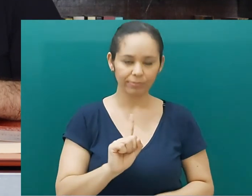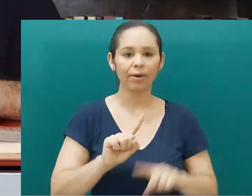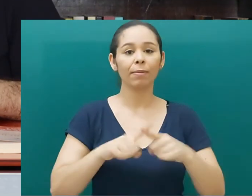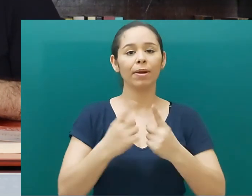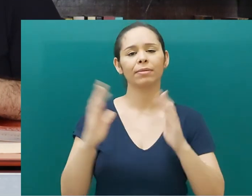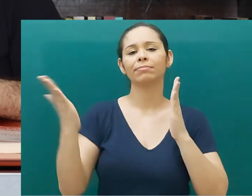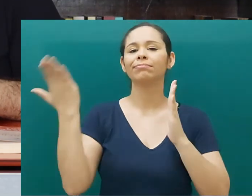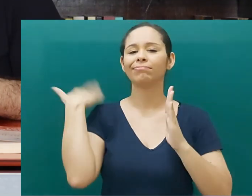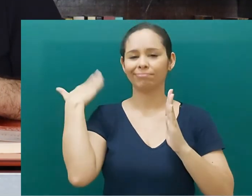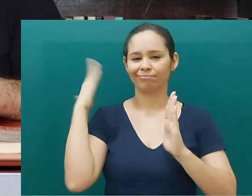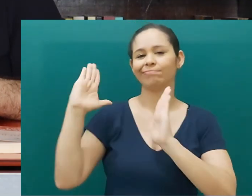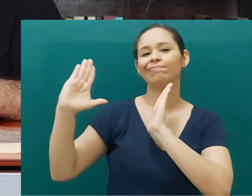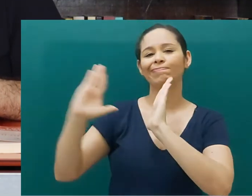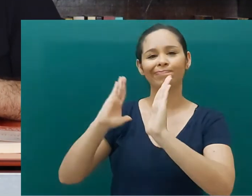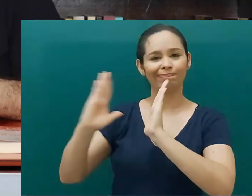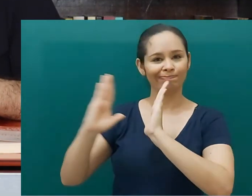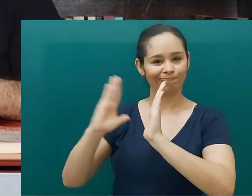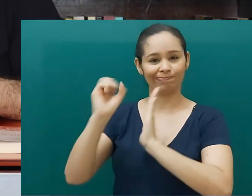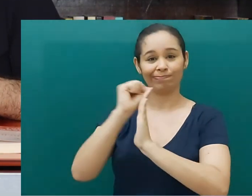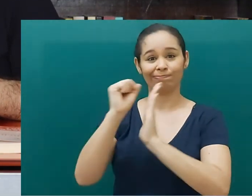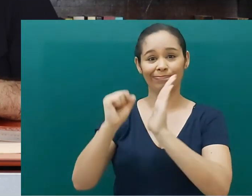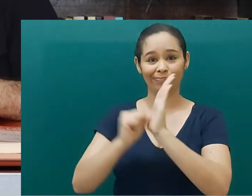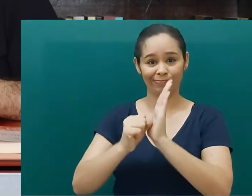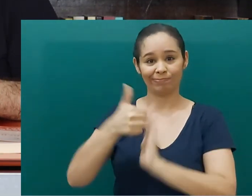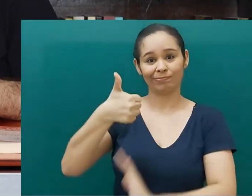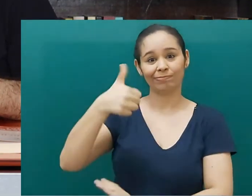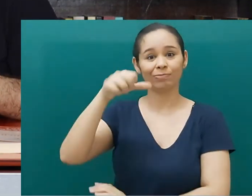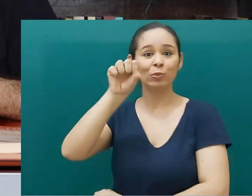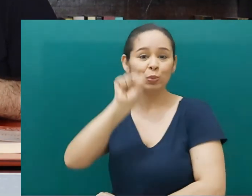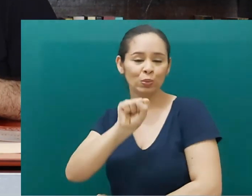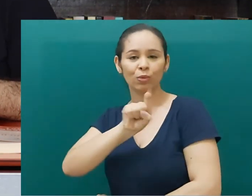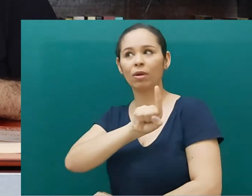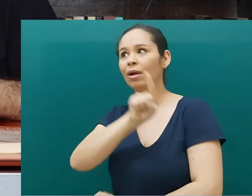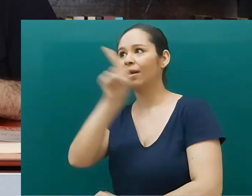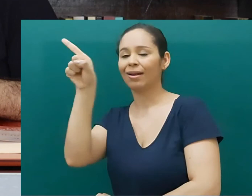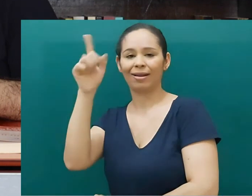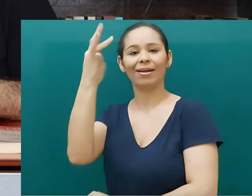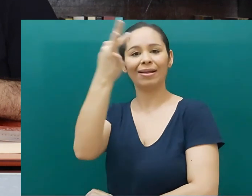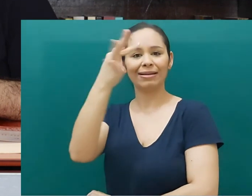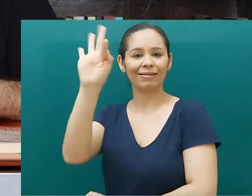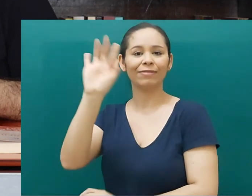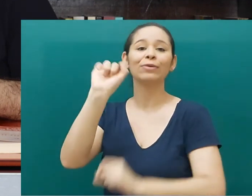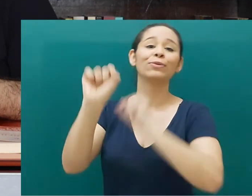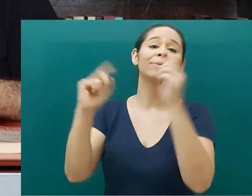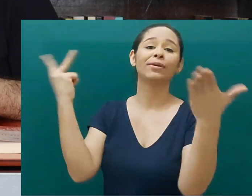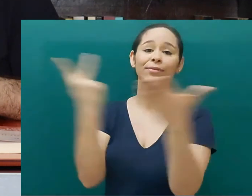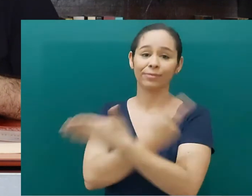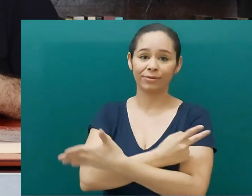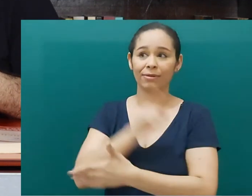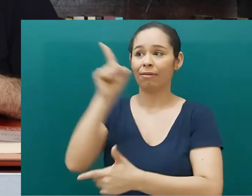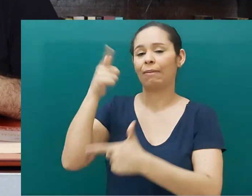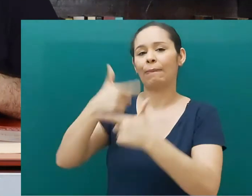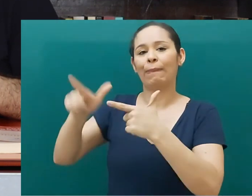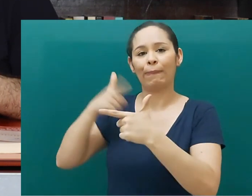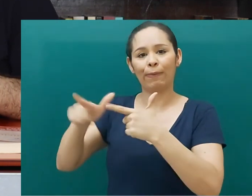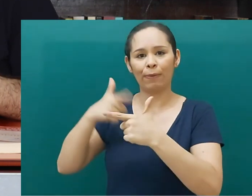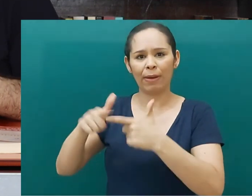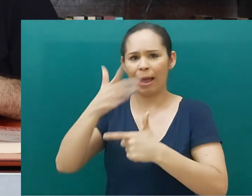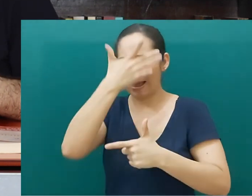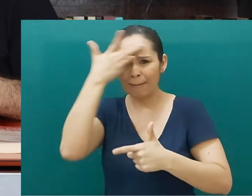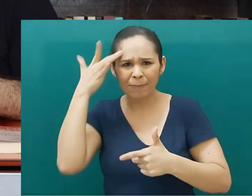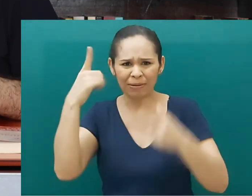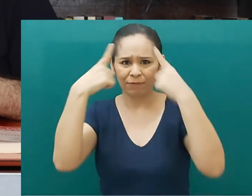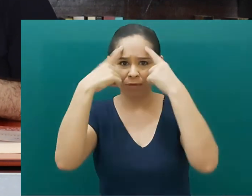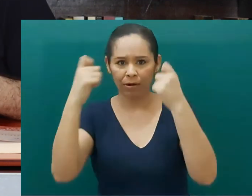Durante a Revolução Francesa, no século XVIII, a Guiana vira um lugar de deportação militar. A Guiana vira um lugar de